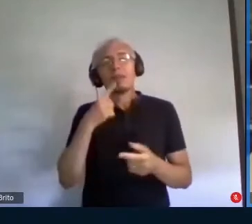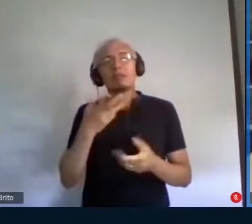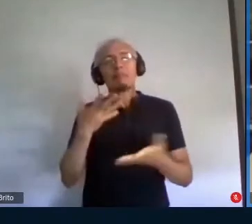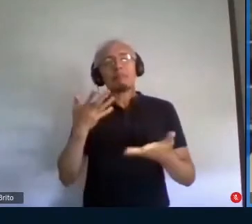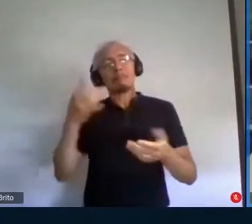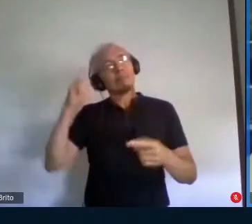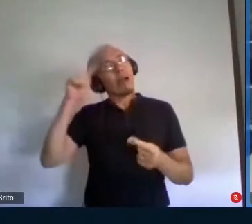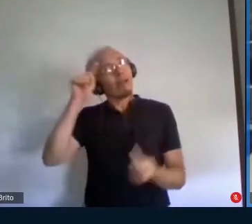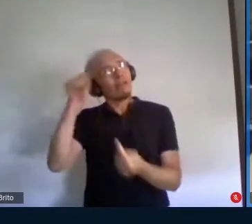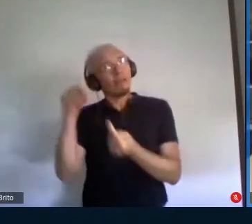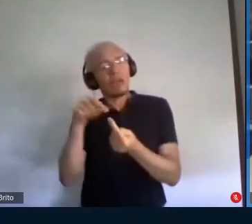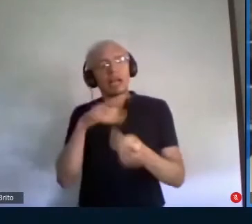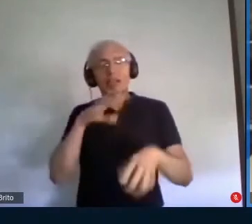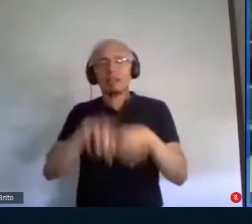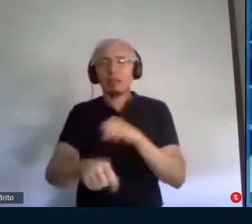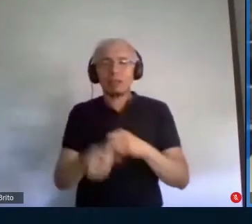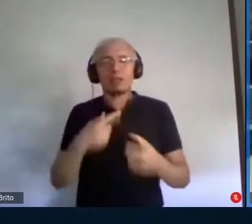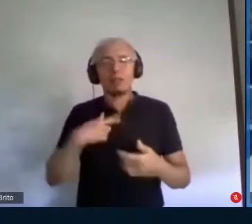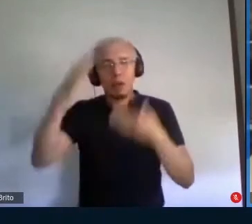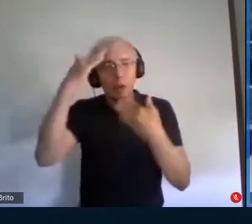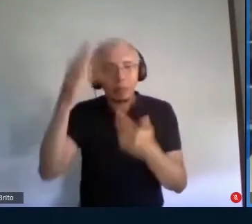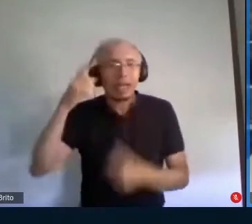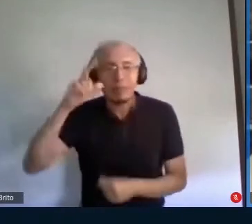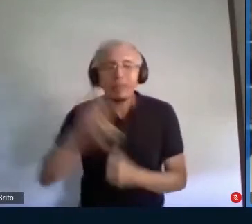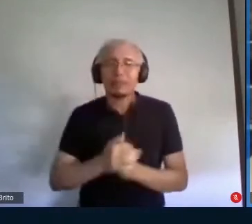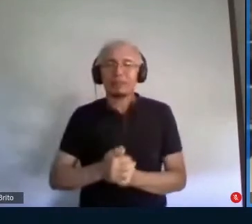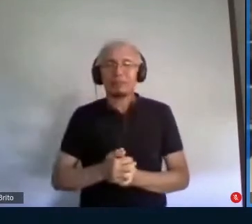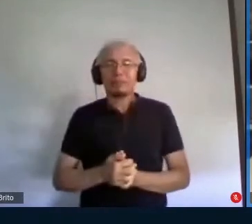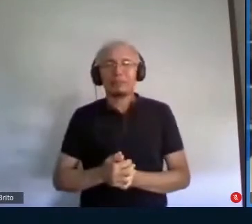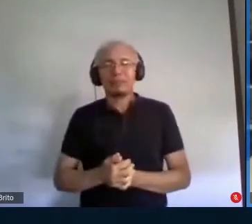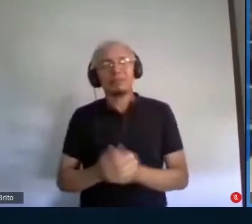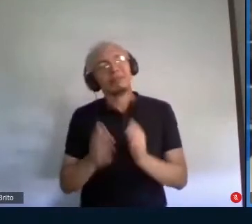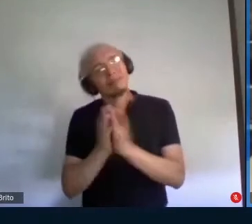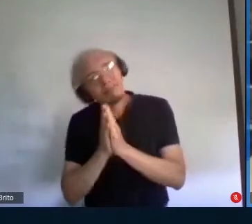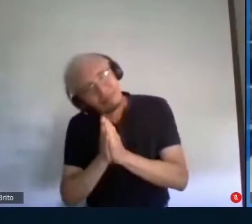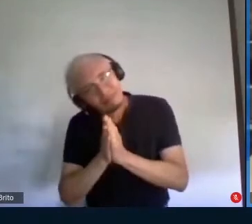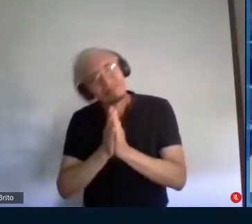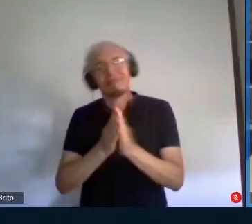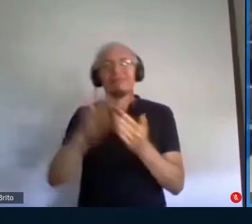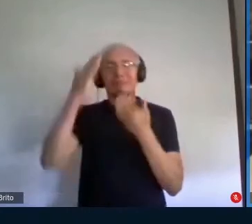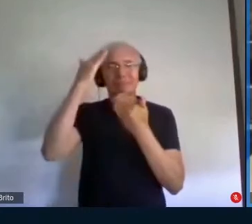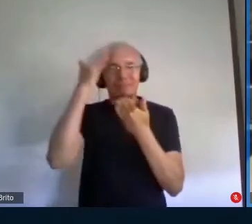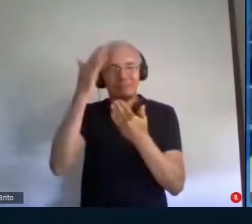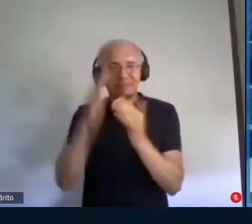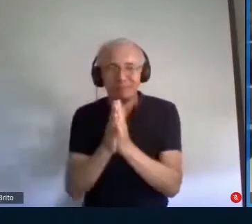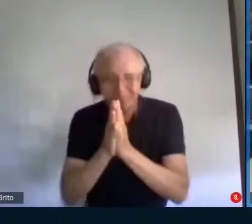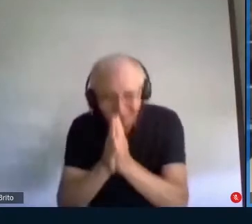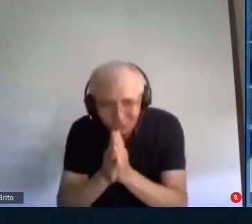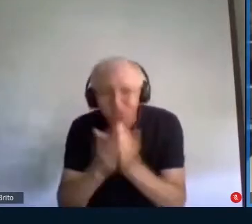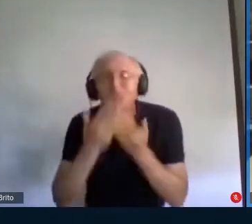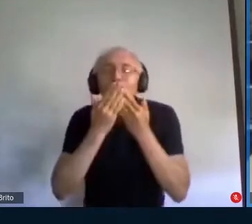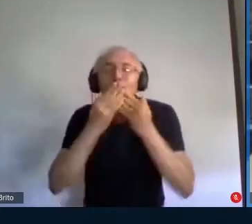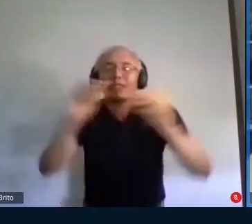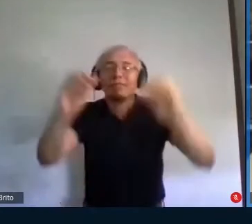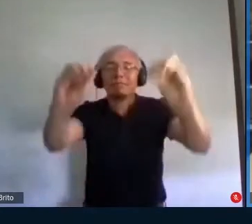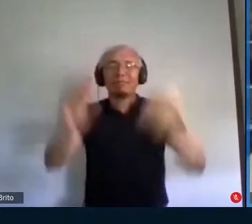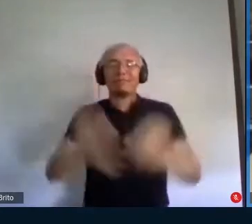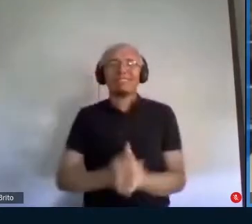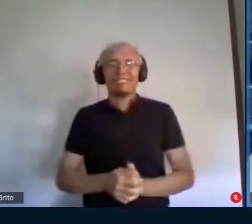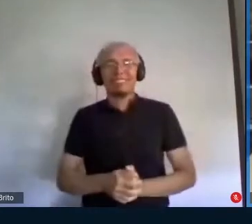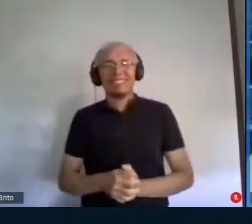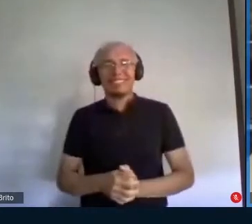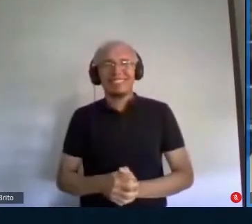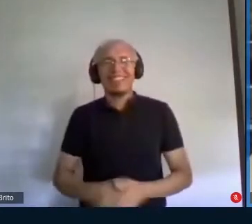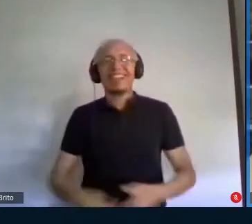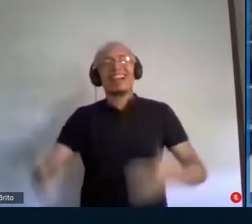formação. Então, Marcos, muito obrigada por estar aqui, não teria como ser diferente, era você que tinha que estar aqui mesmo.